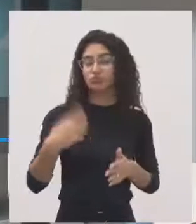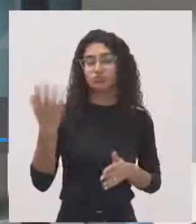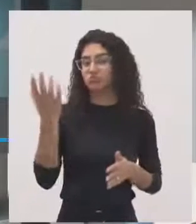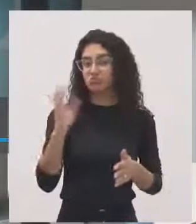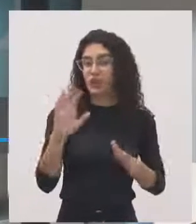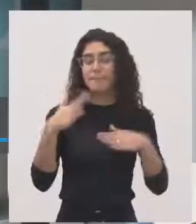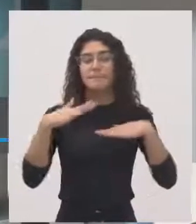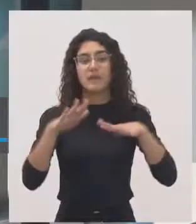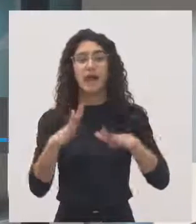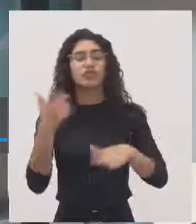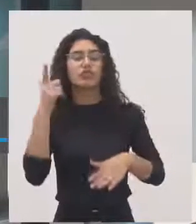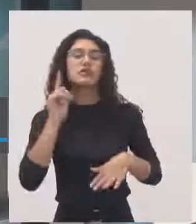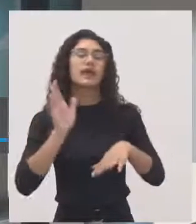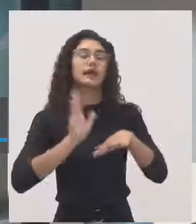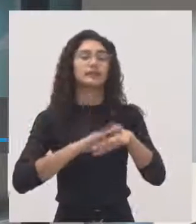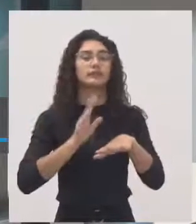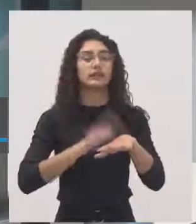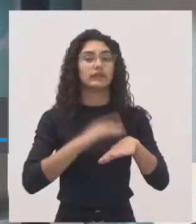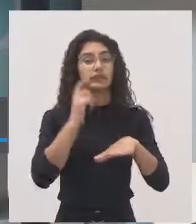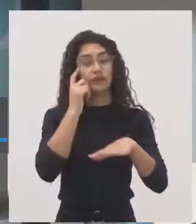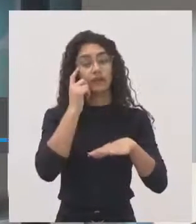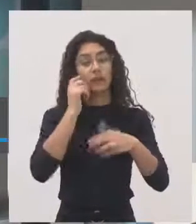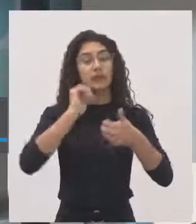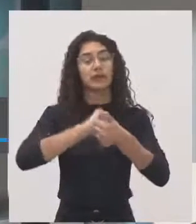consegue fazer essa questão